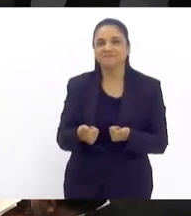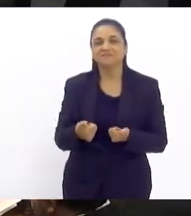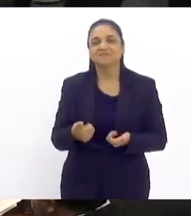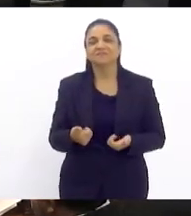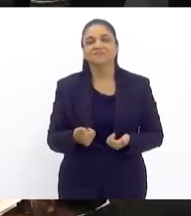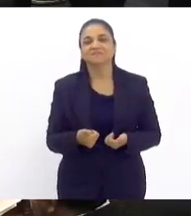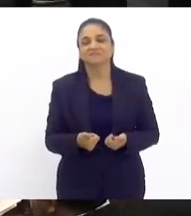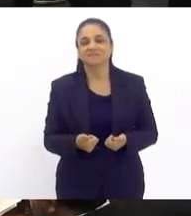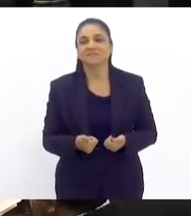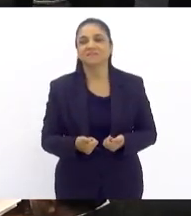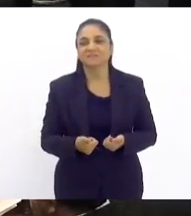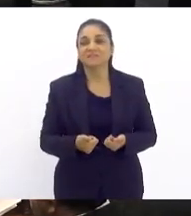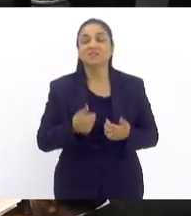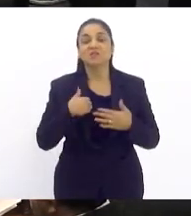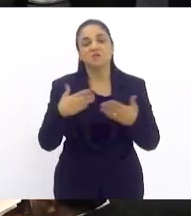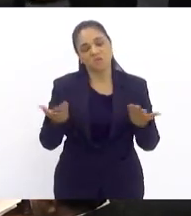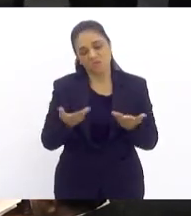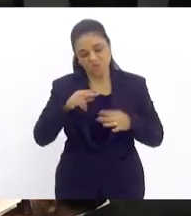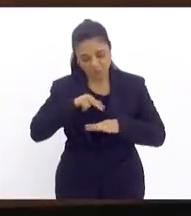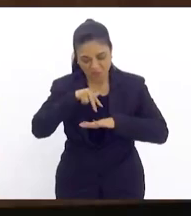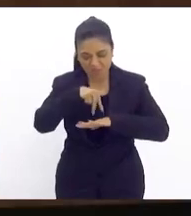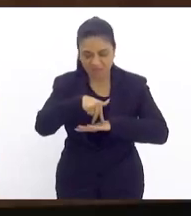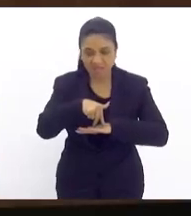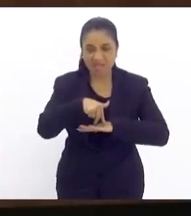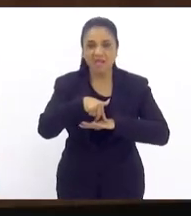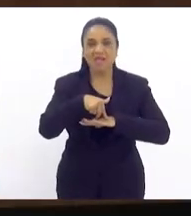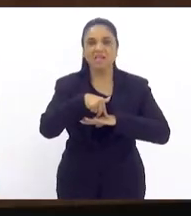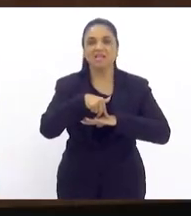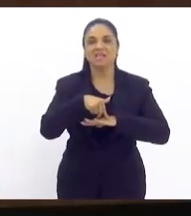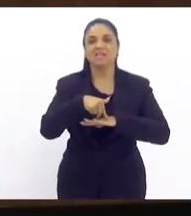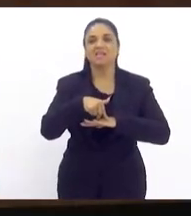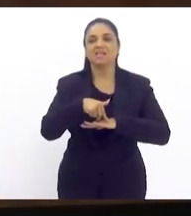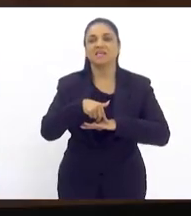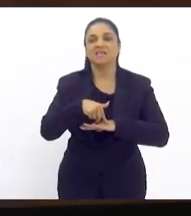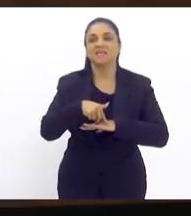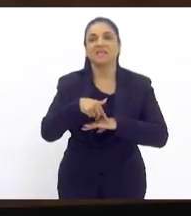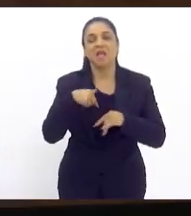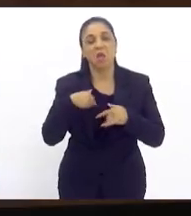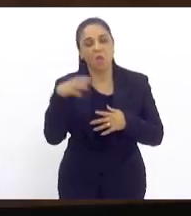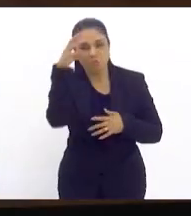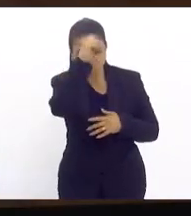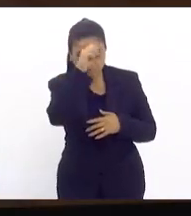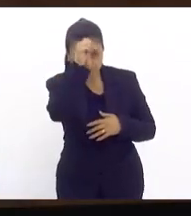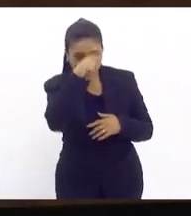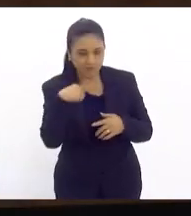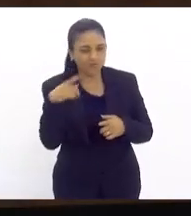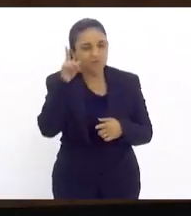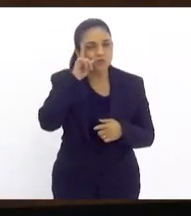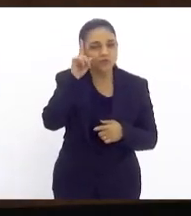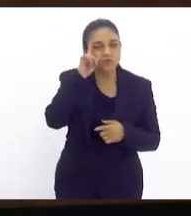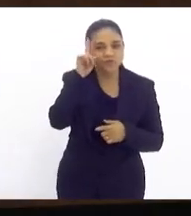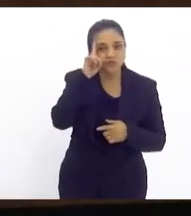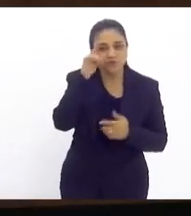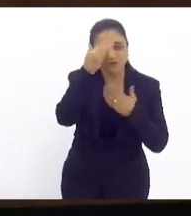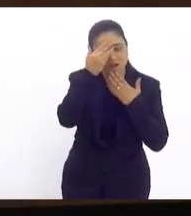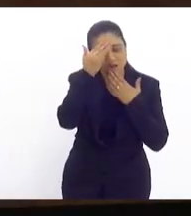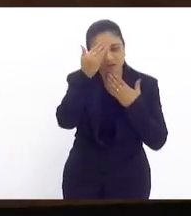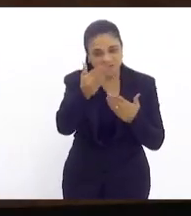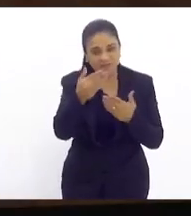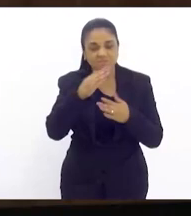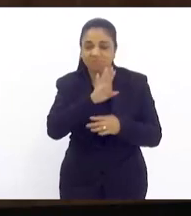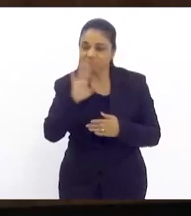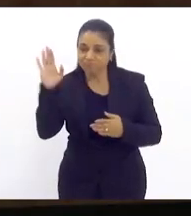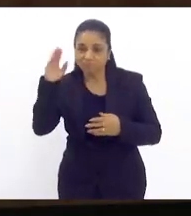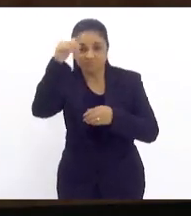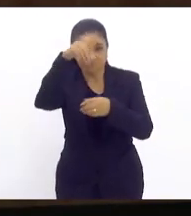tô aqui só para te agradecer porque eu sou novo na casa tô aprendendo cada dia mais e era uma coisa que na campanha muita gente inclusive nosso